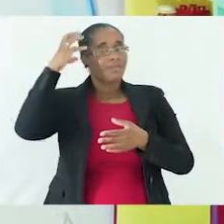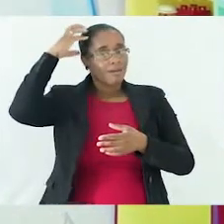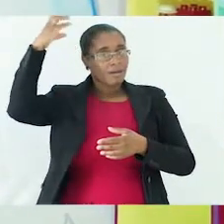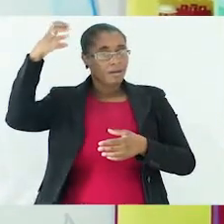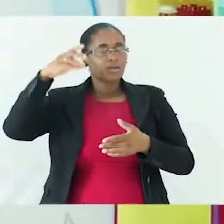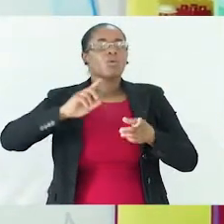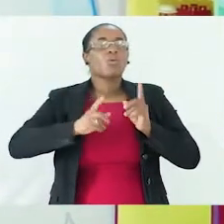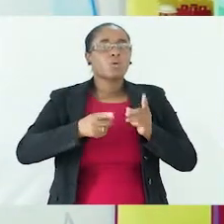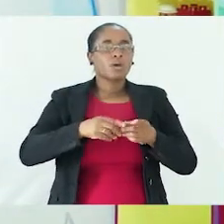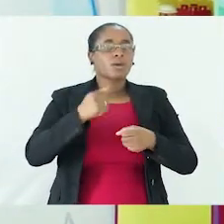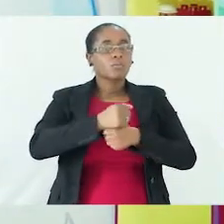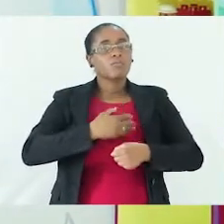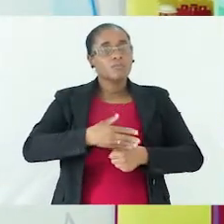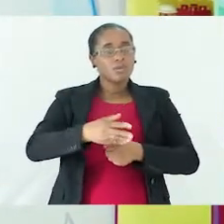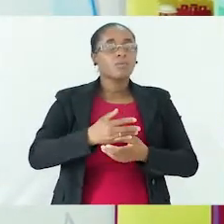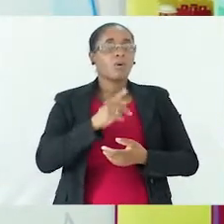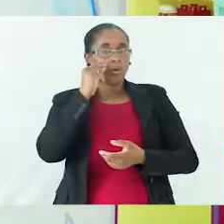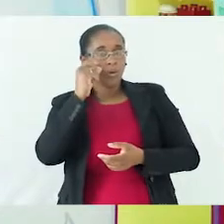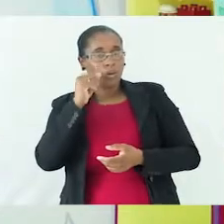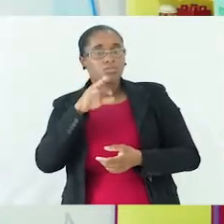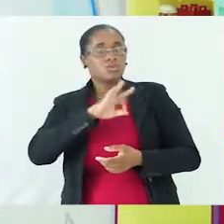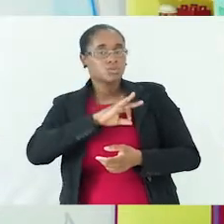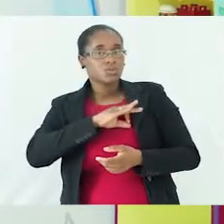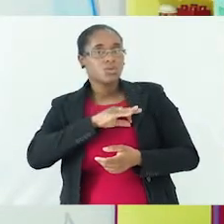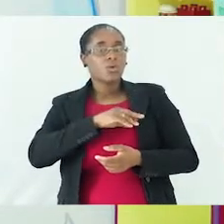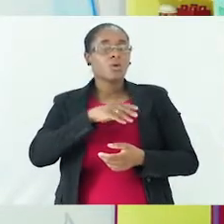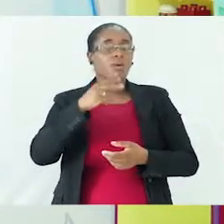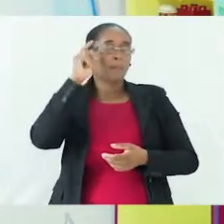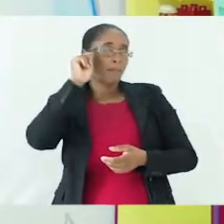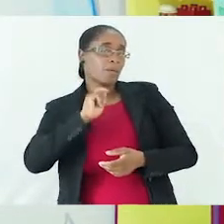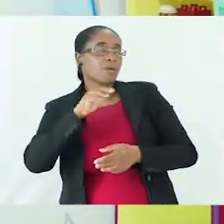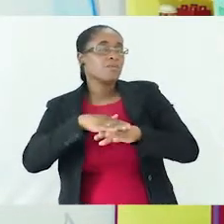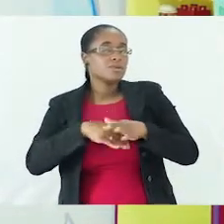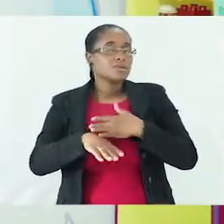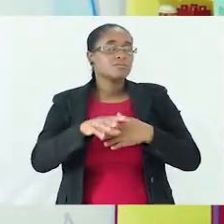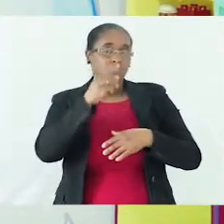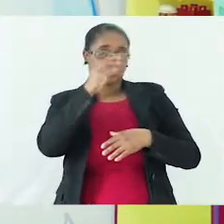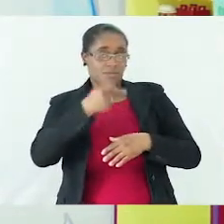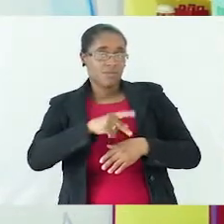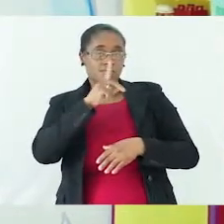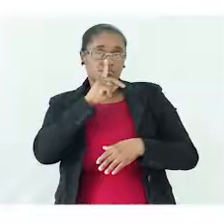barbeiro faria? Ficaria calado. Mas vamos ver se ele consegue fazer isto.